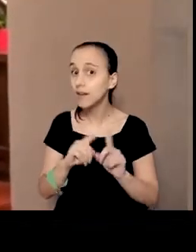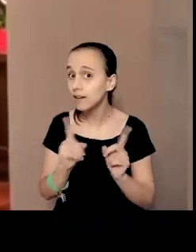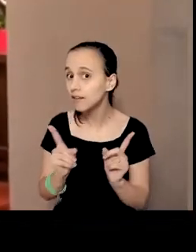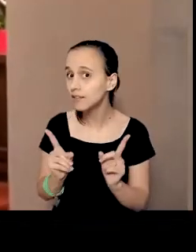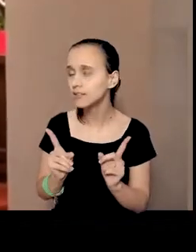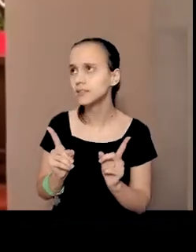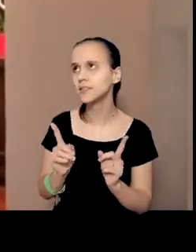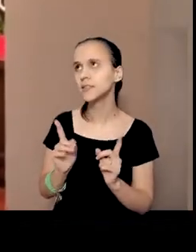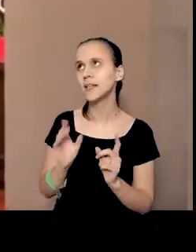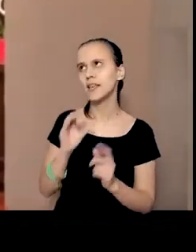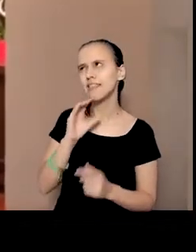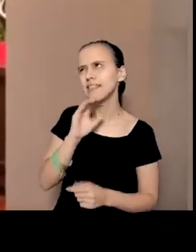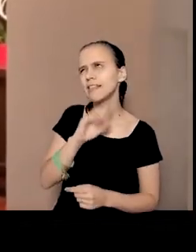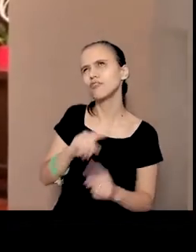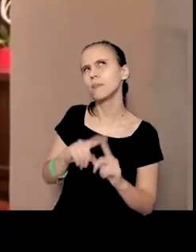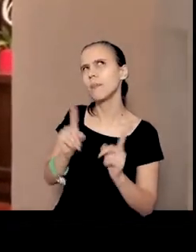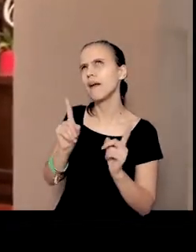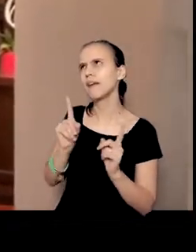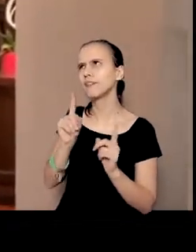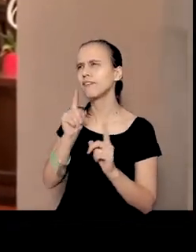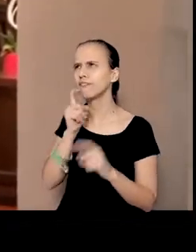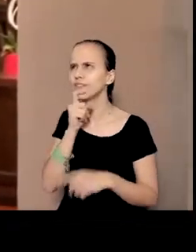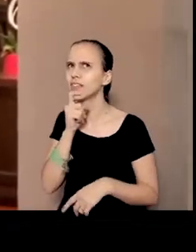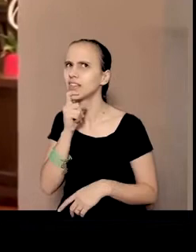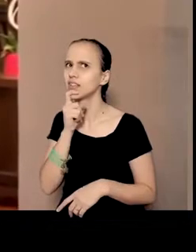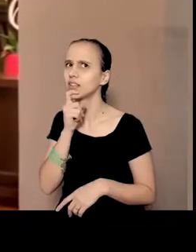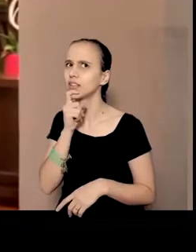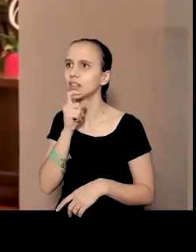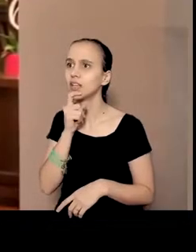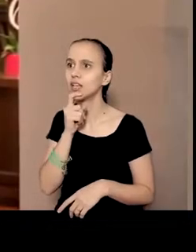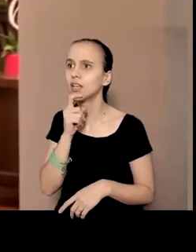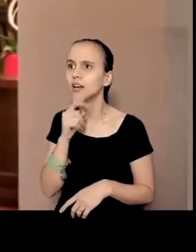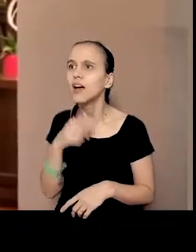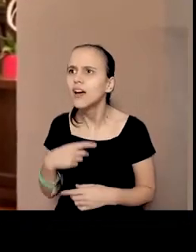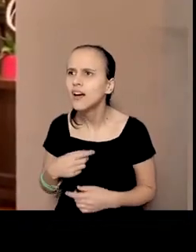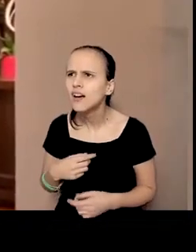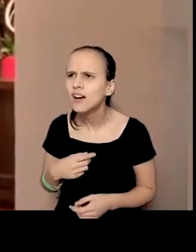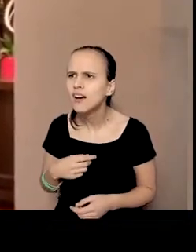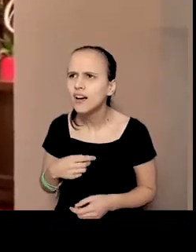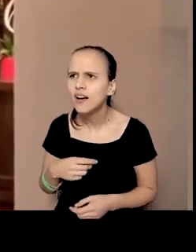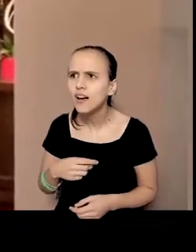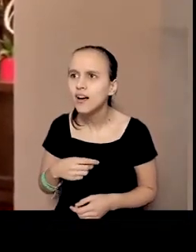Mas? Mas, tá um pouquinho fria, hein?